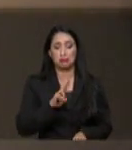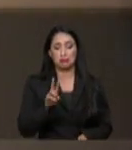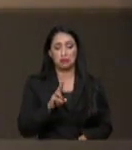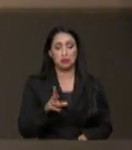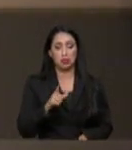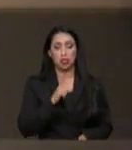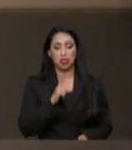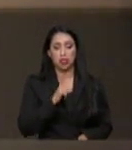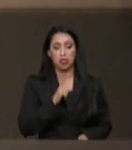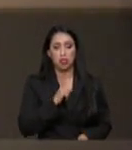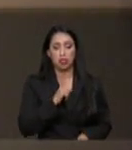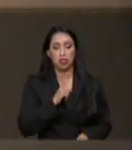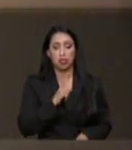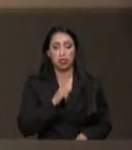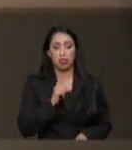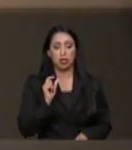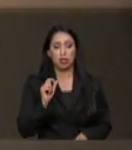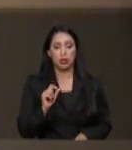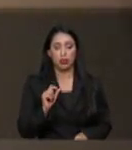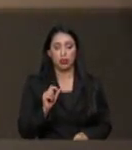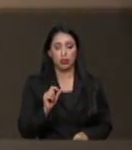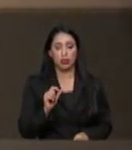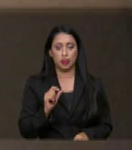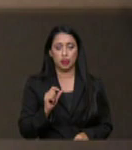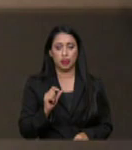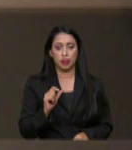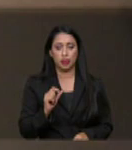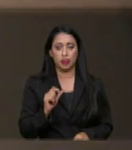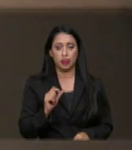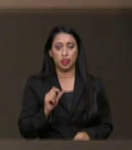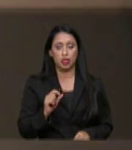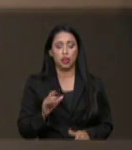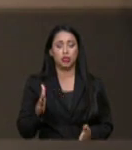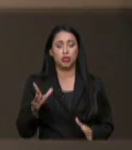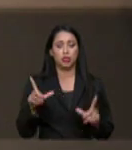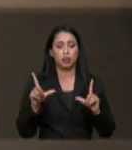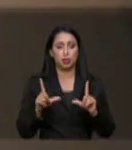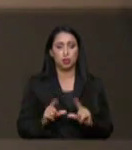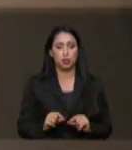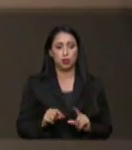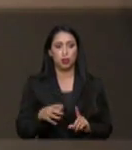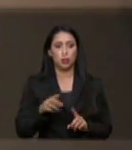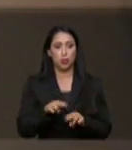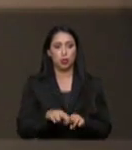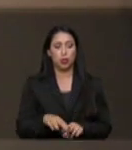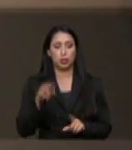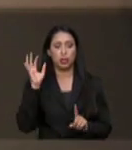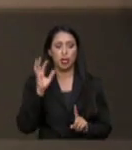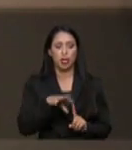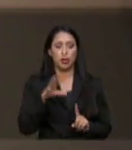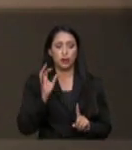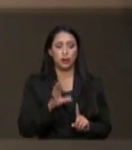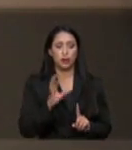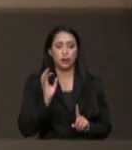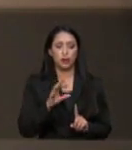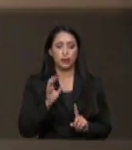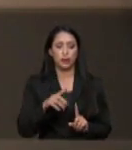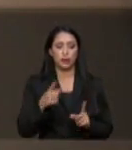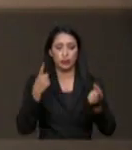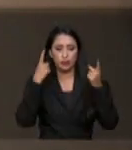caso de se aplicar a atenuante e em virtude de uma suposta influência de